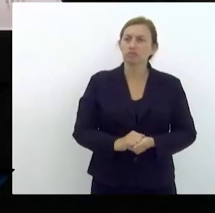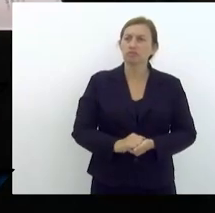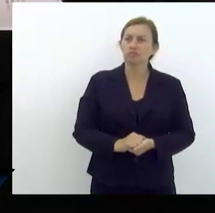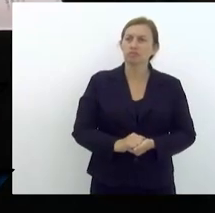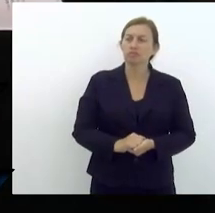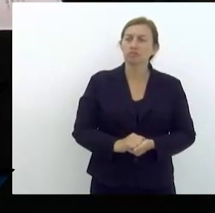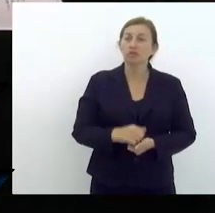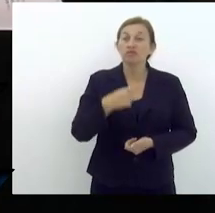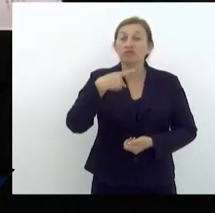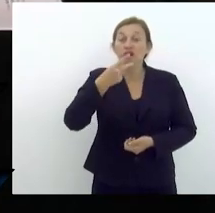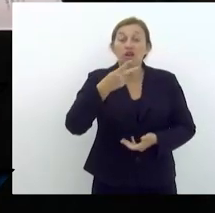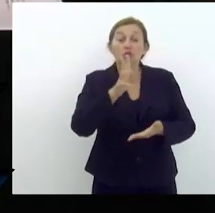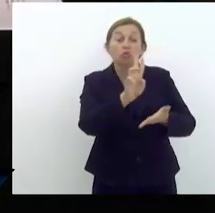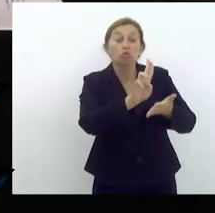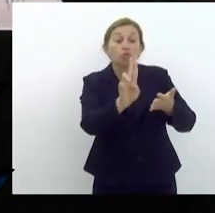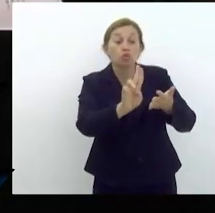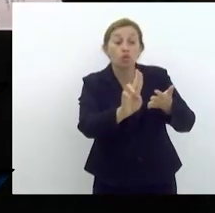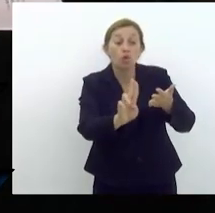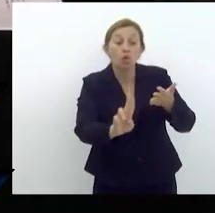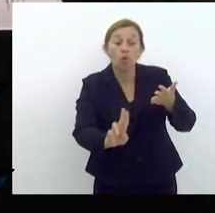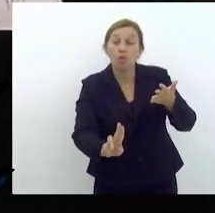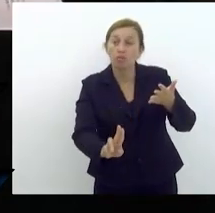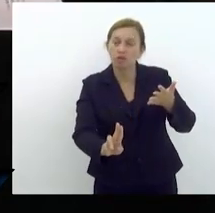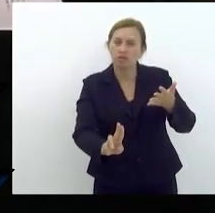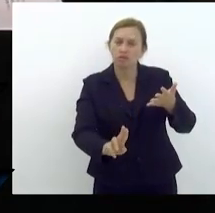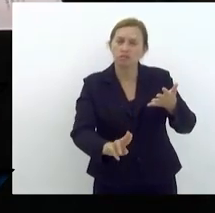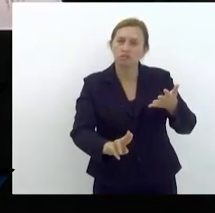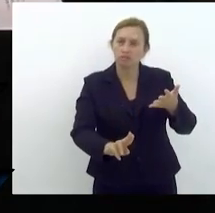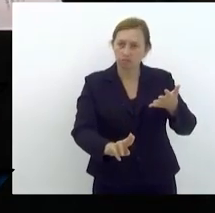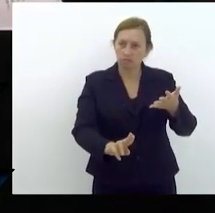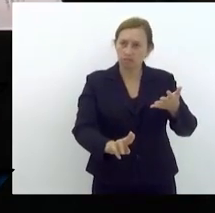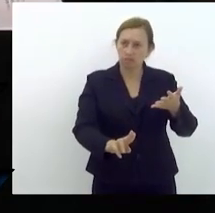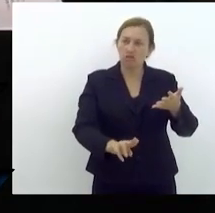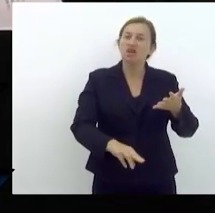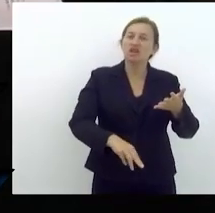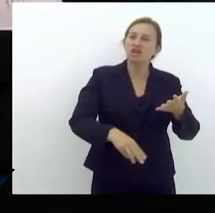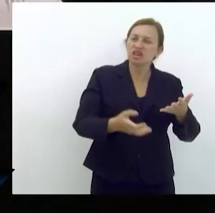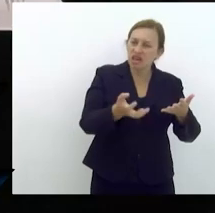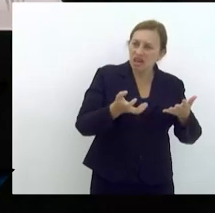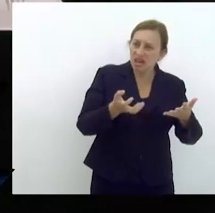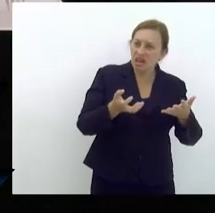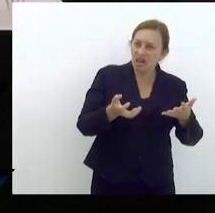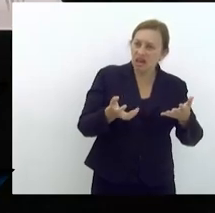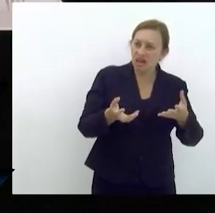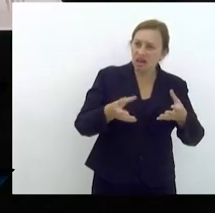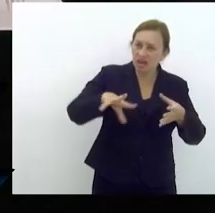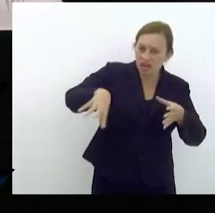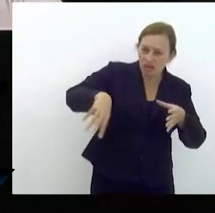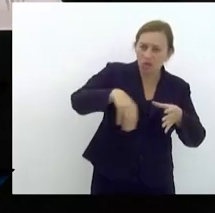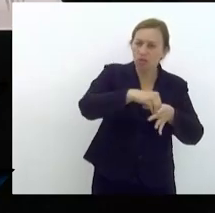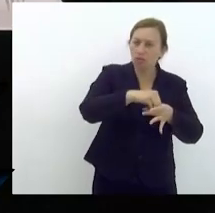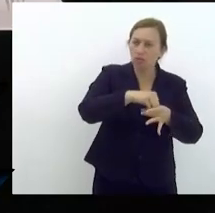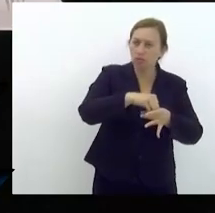nomes aqueles que querem uma ditadura no Brasil